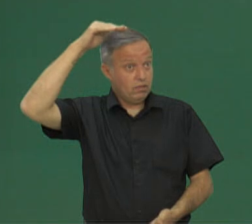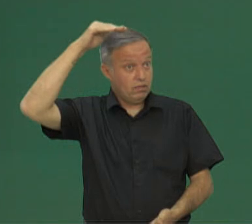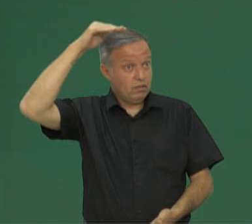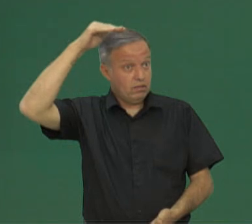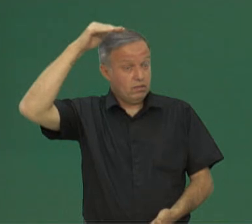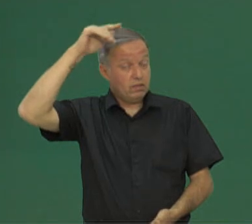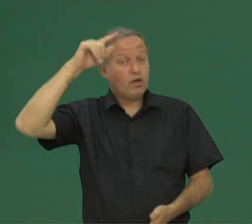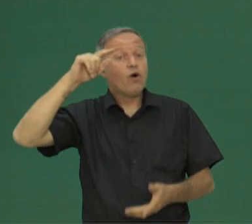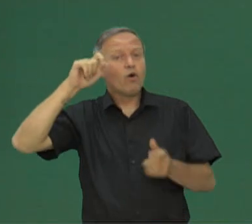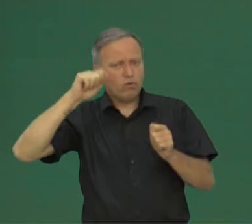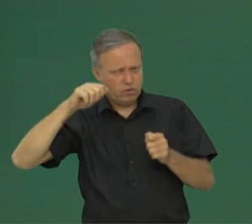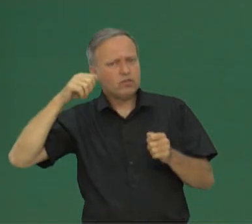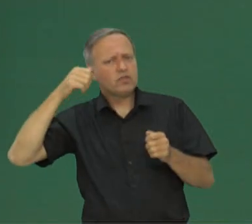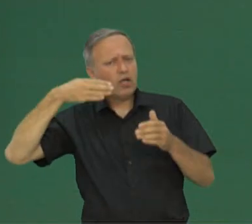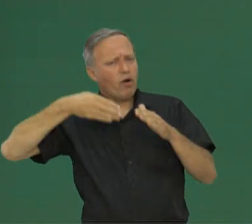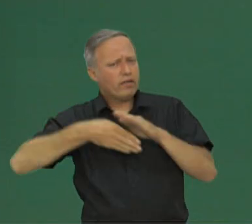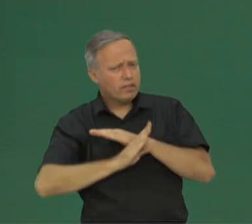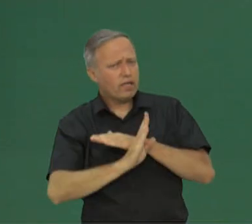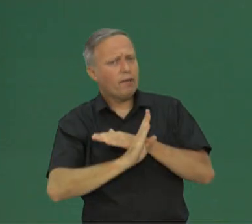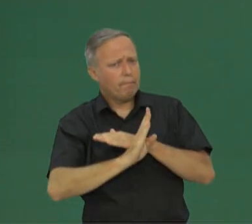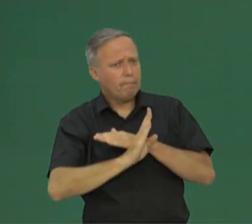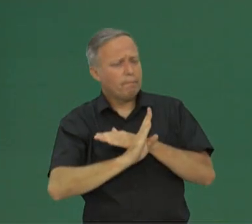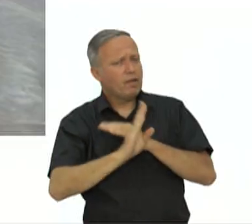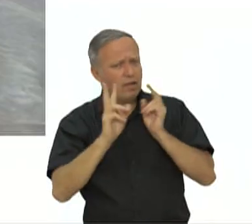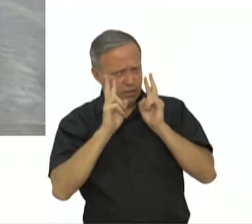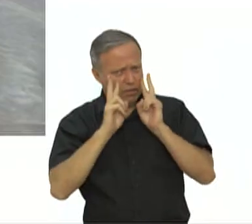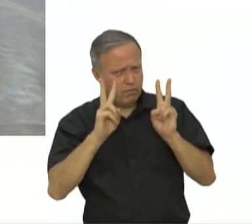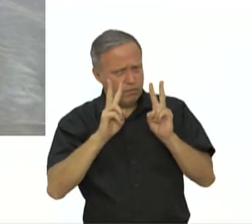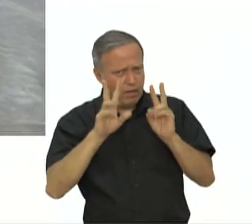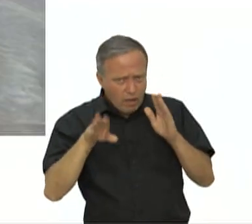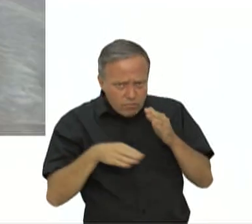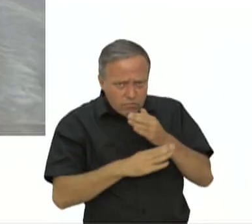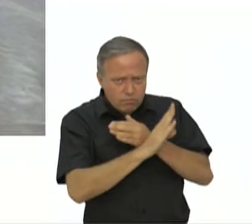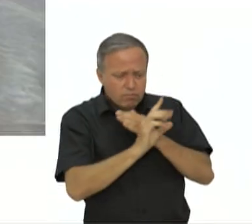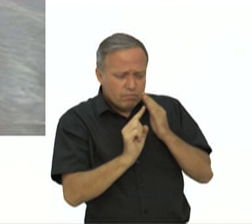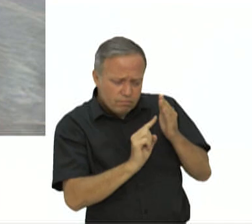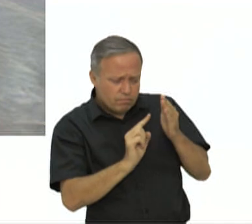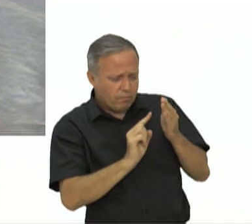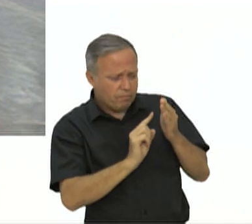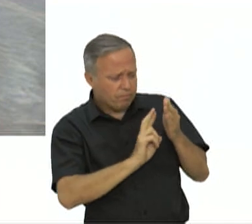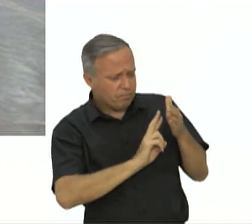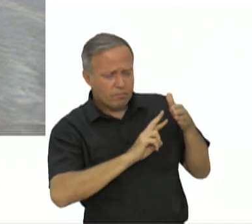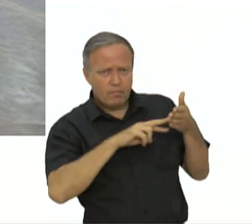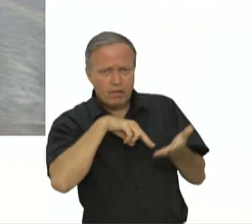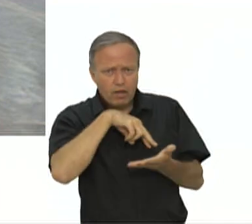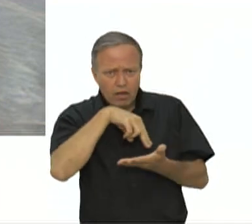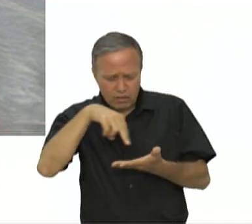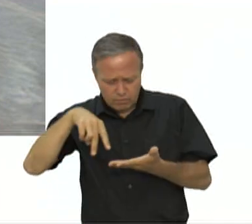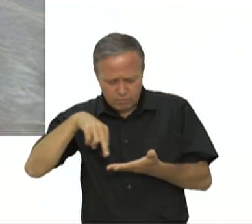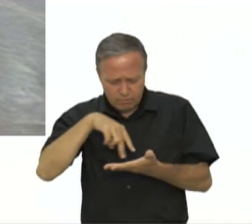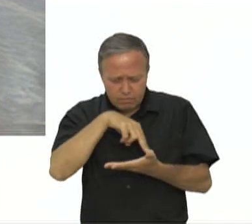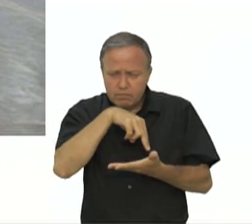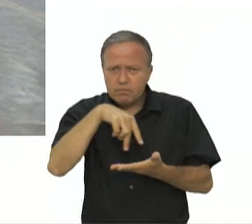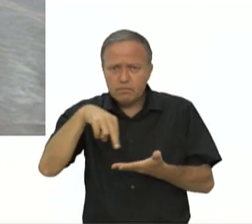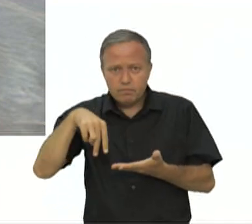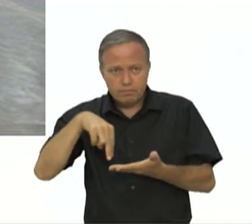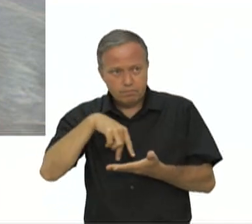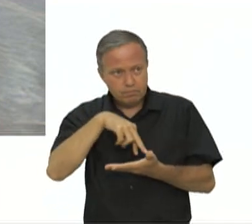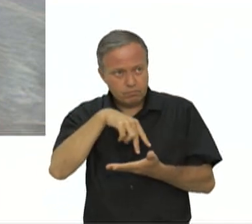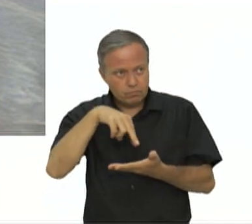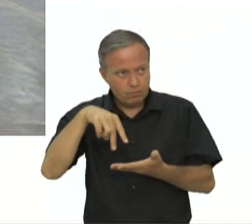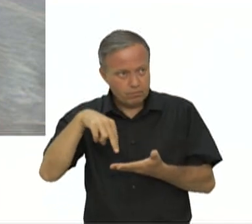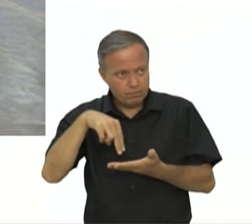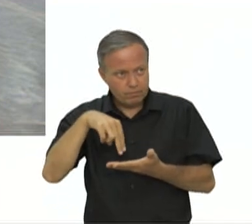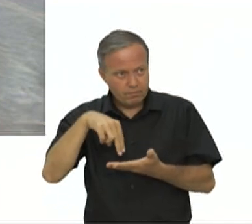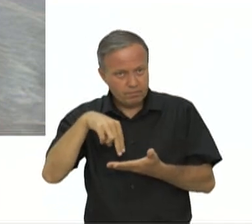dessa instalação, eu posso entrar nela e participar dela, né? Andar ali por dentro, certo? Apesar de ela ser